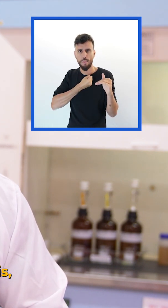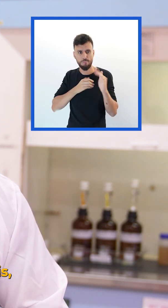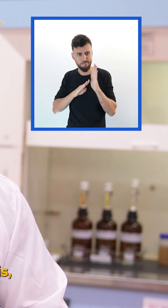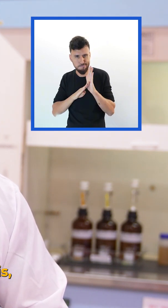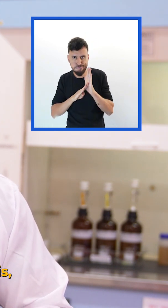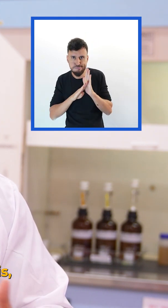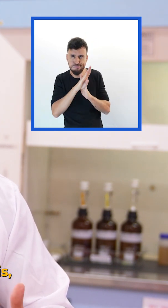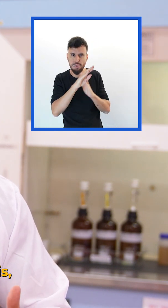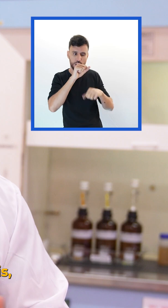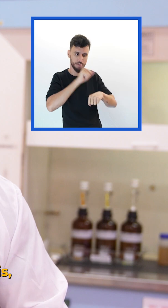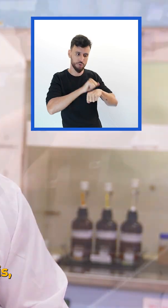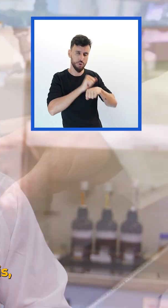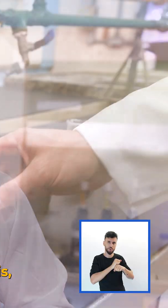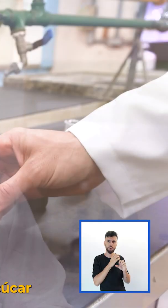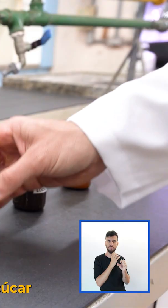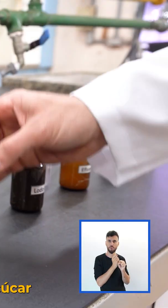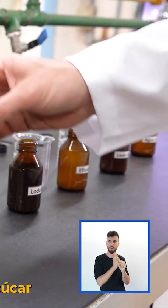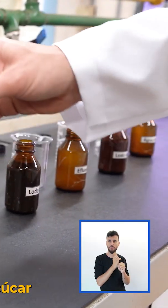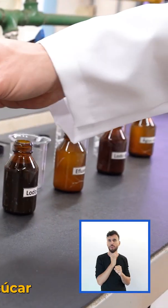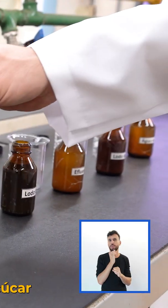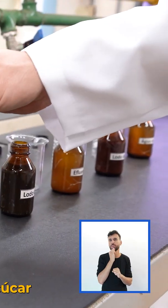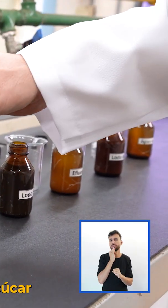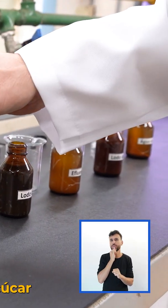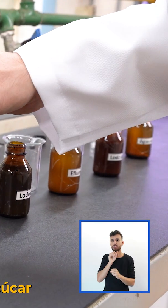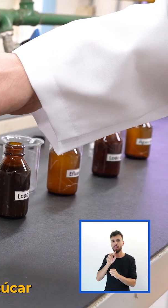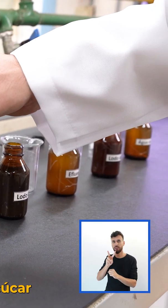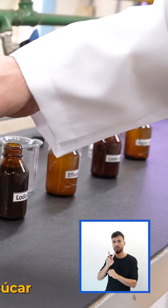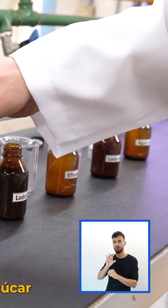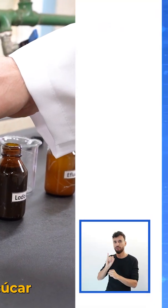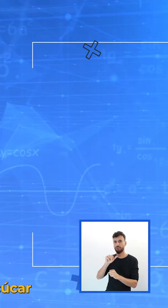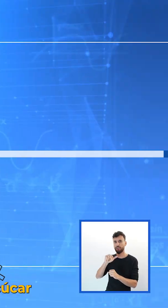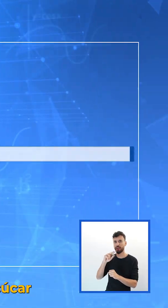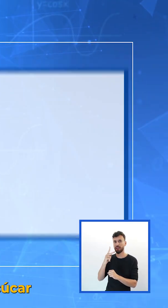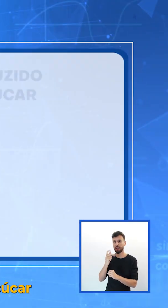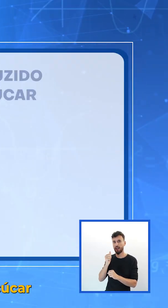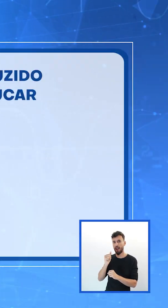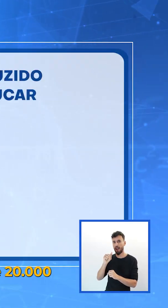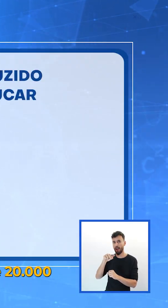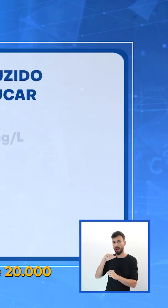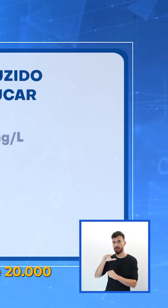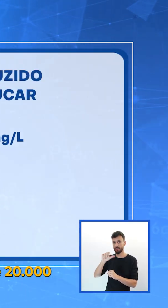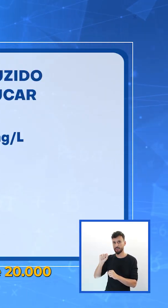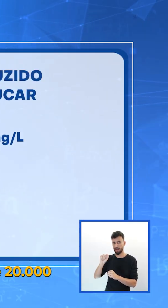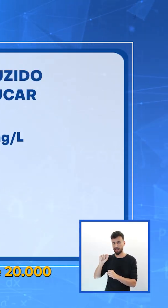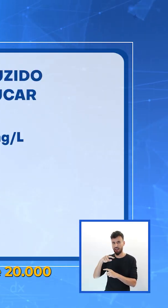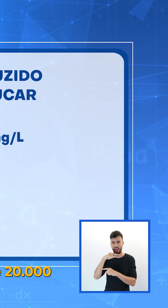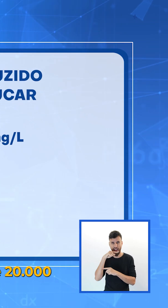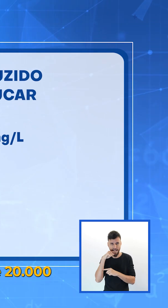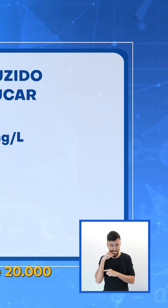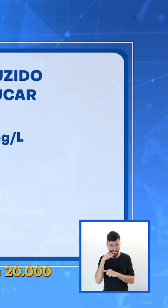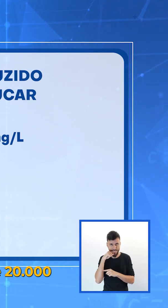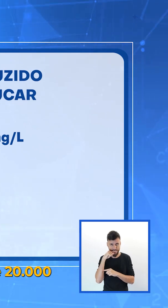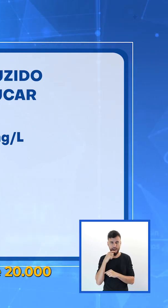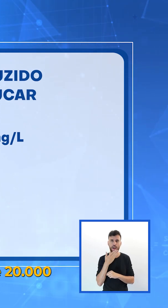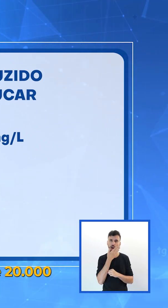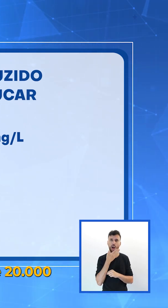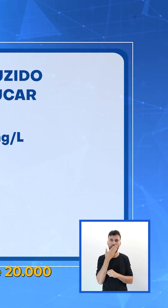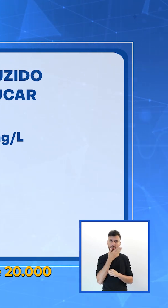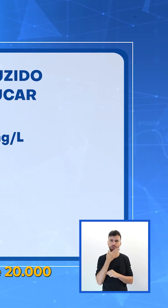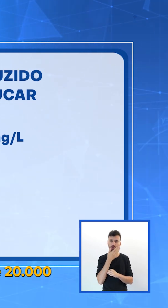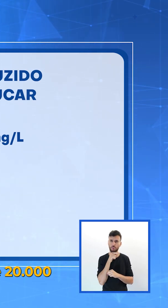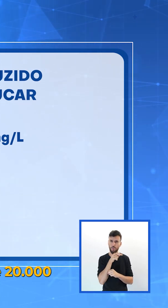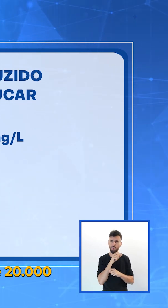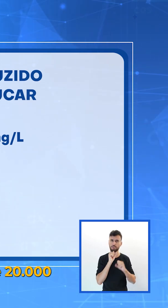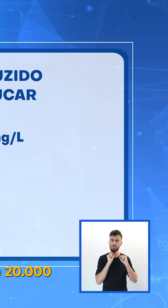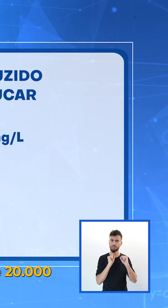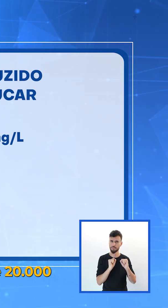sólidos totais, como por exemplo, uma vinhaça de etanol produzida a partir da cana-de-açúcar, com o teor de sólidos que varia entre